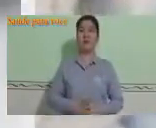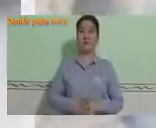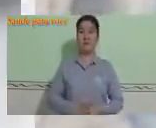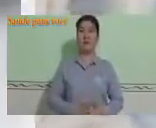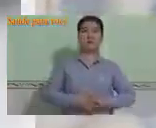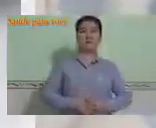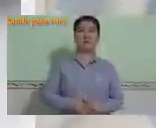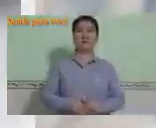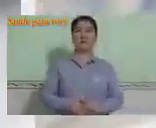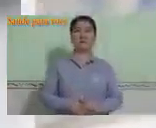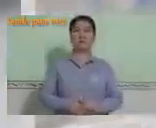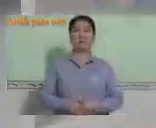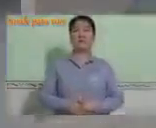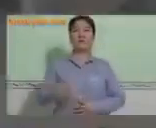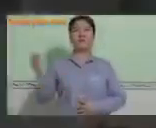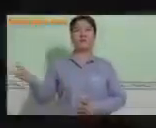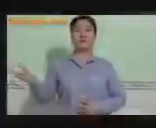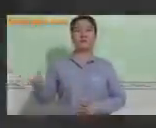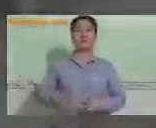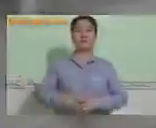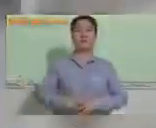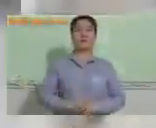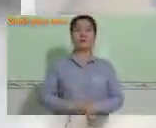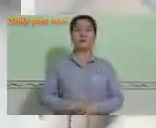e diminuindo o ruído, acento agudo